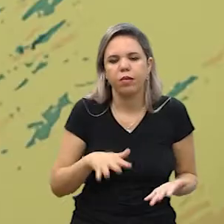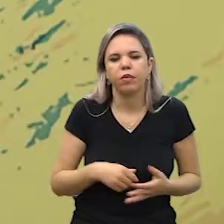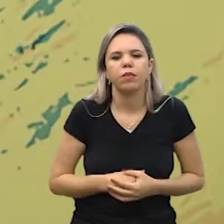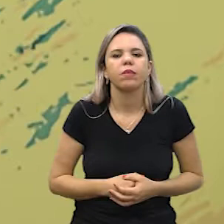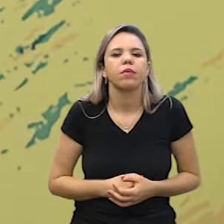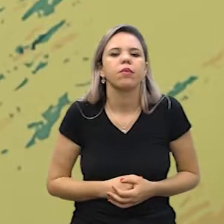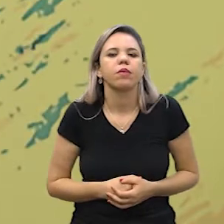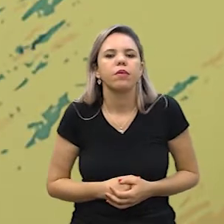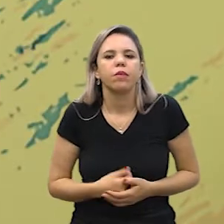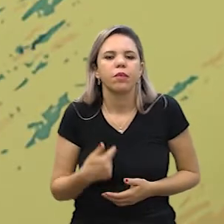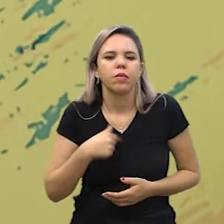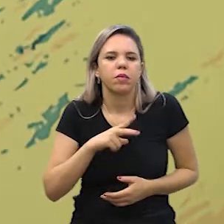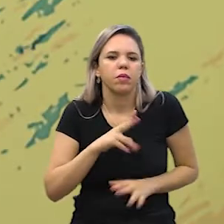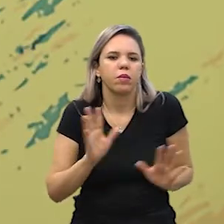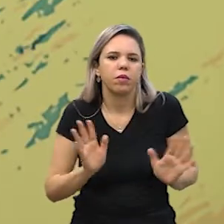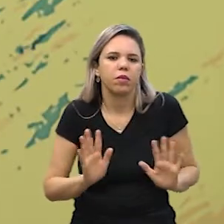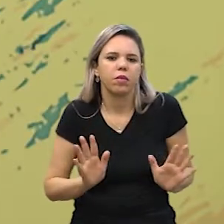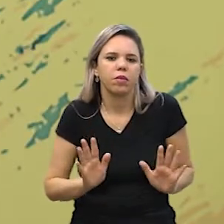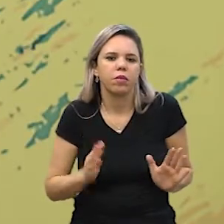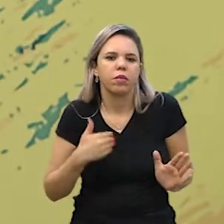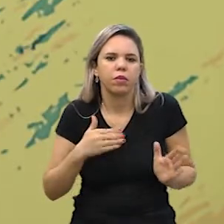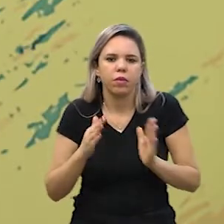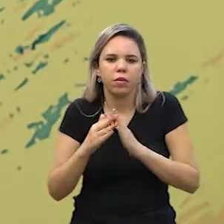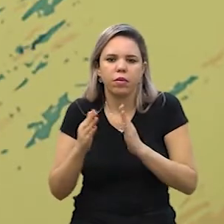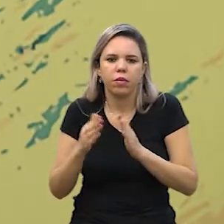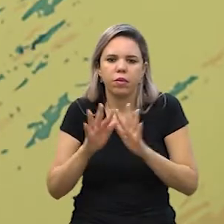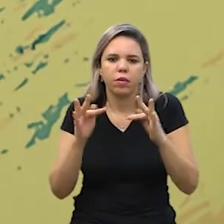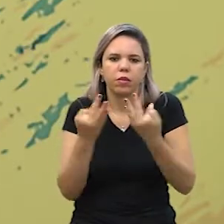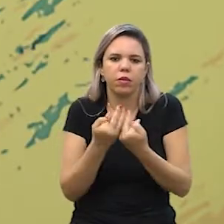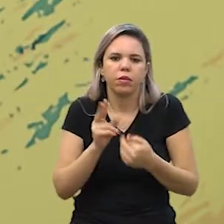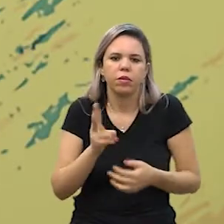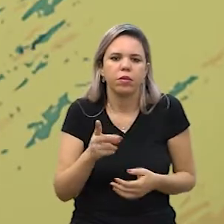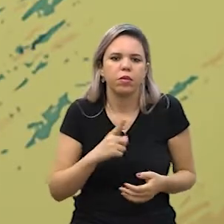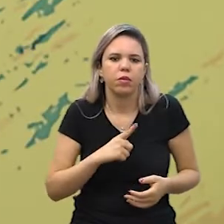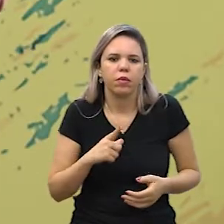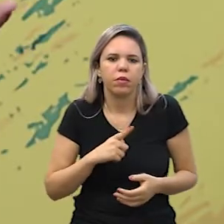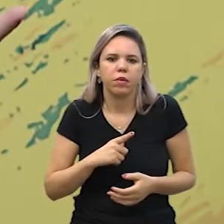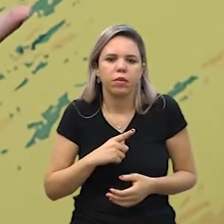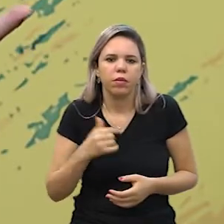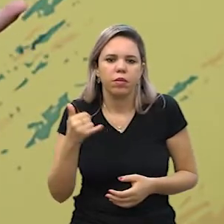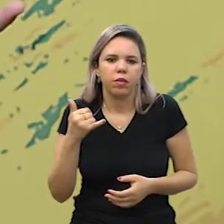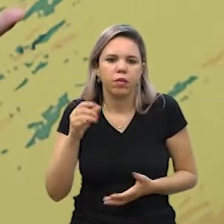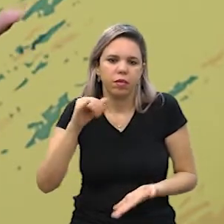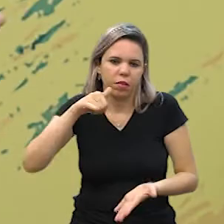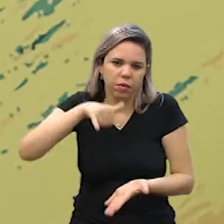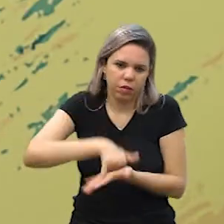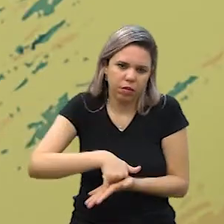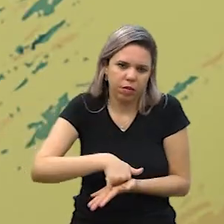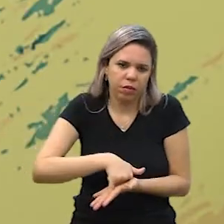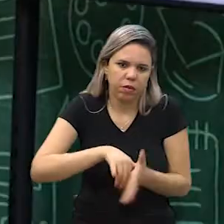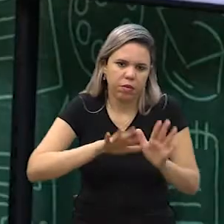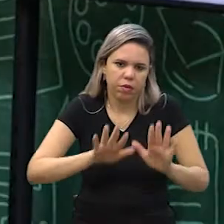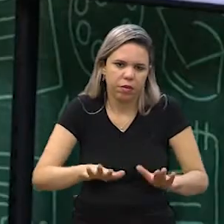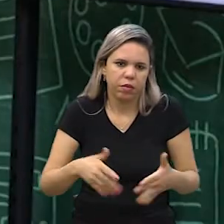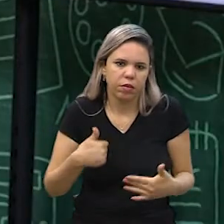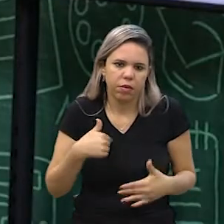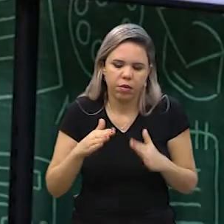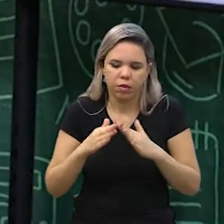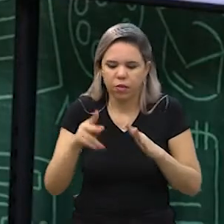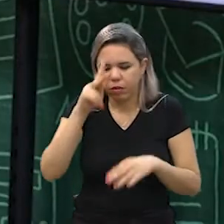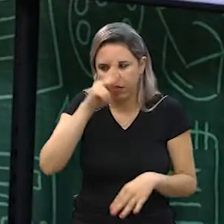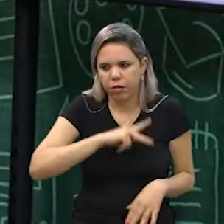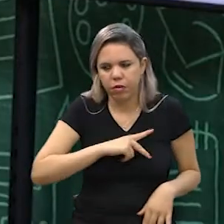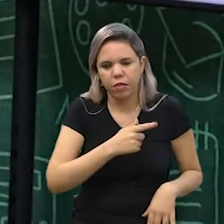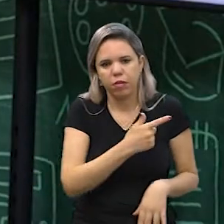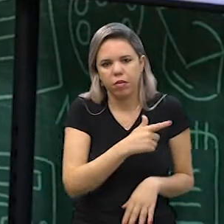criançada, né? Eu, particularmente, na minha casa, dos meus pais, sempre teve telefone fixo, mas na minha